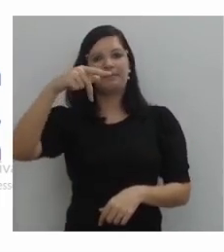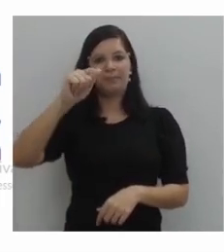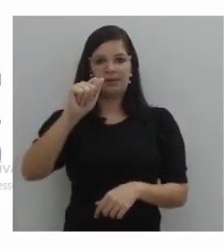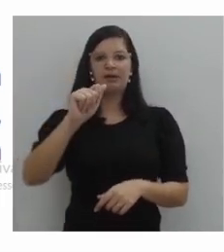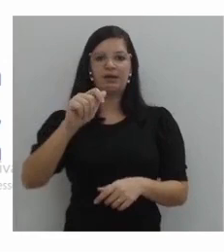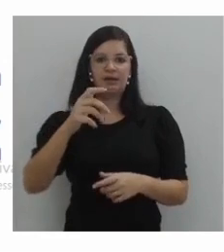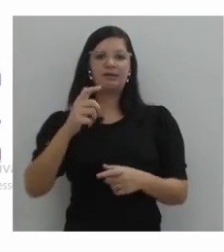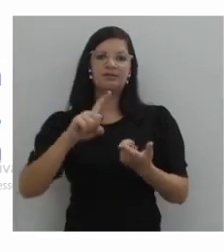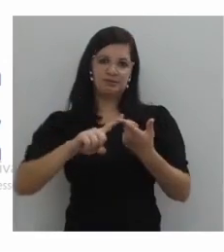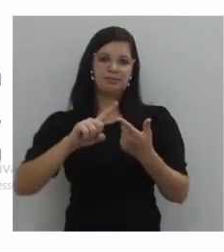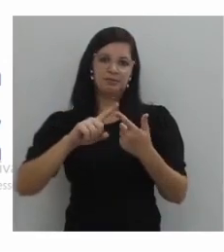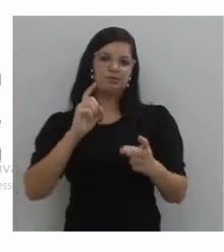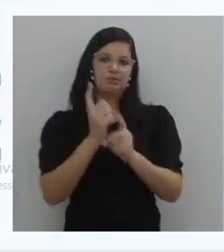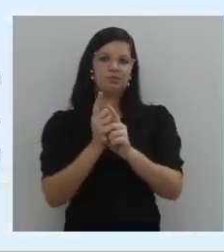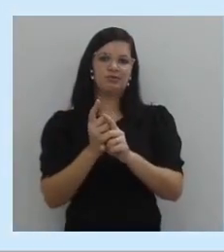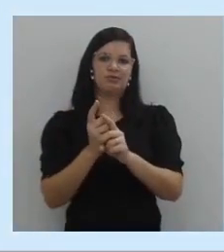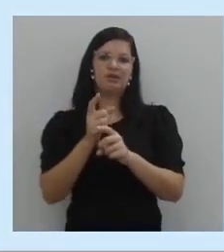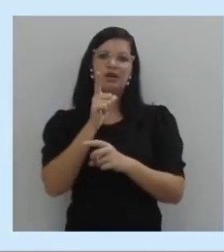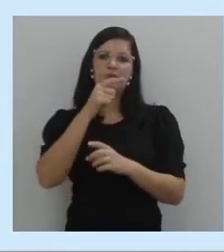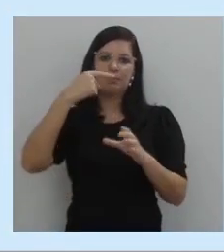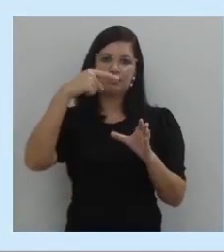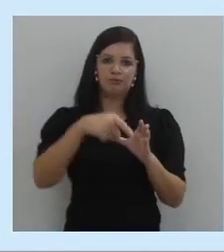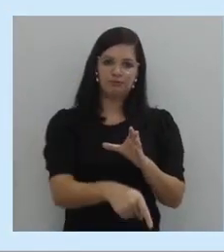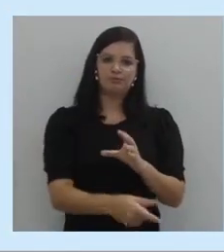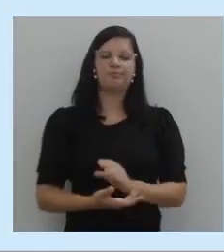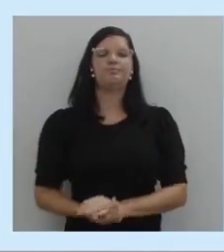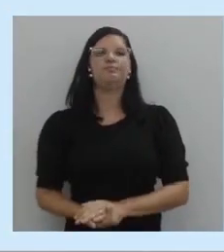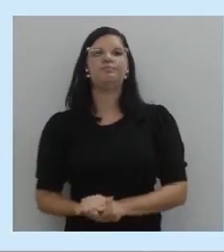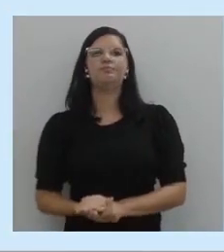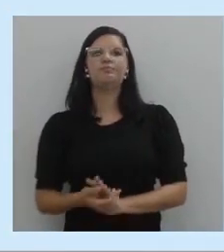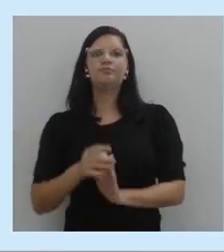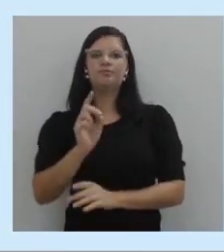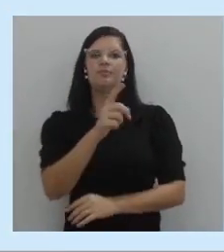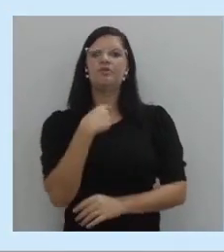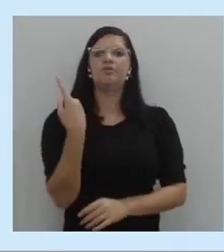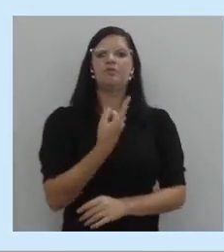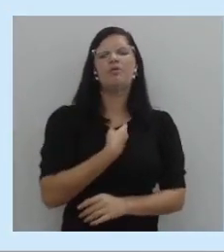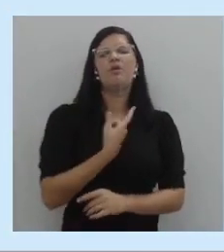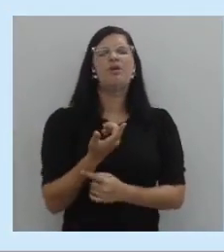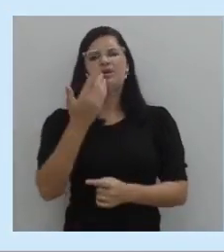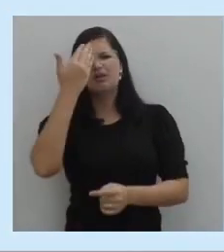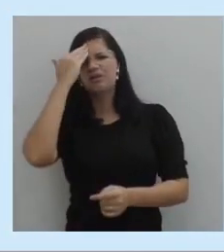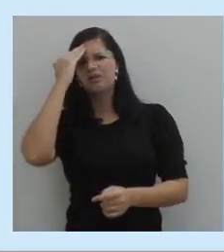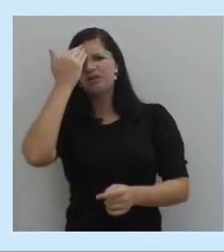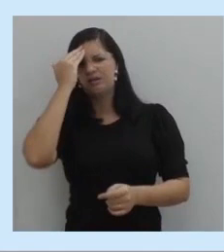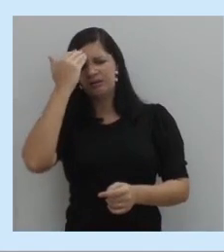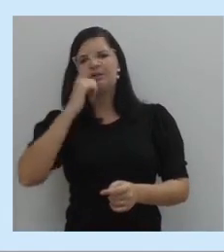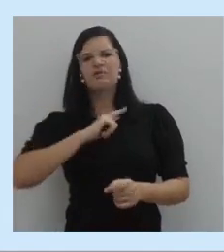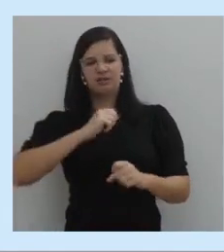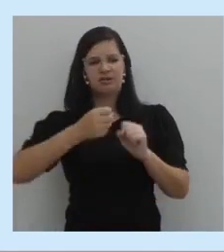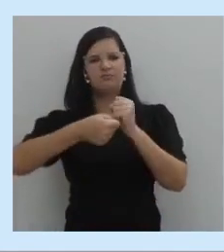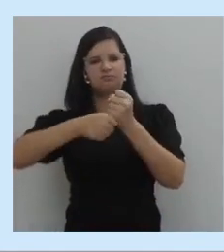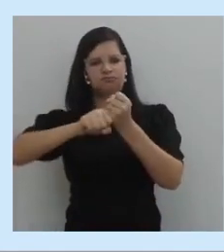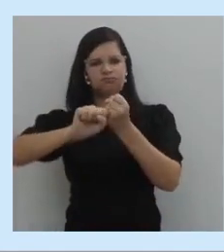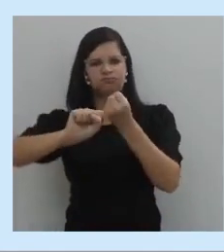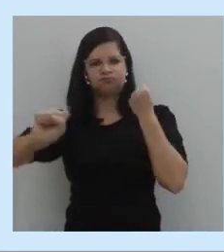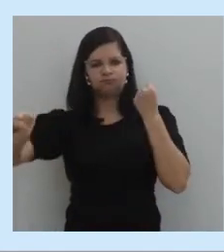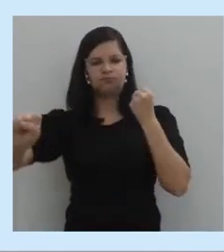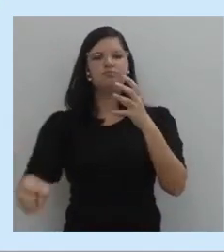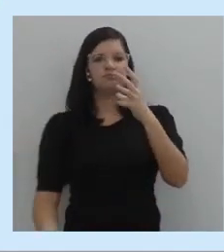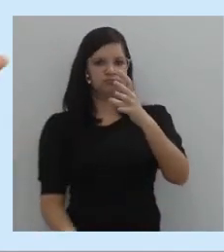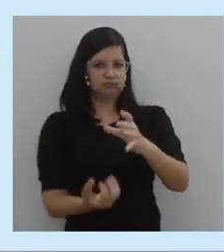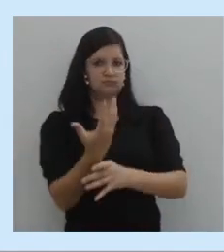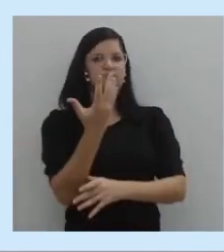aquífero, tá? Olha para mim, oitavo ano. Então, estamos entendendo aí que existem duas formações imensas de